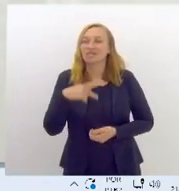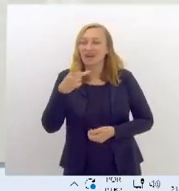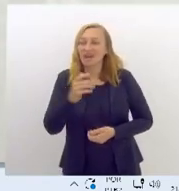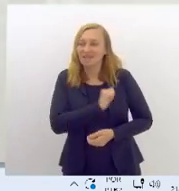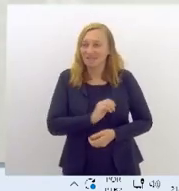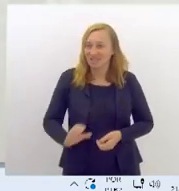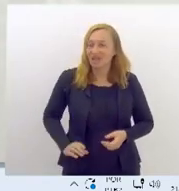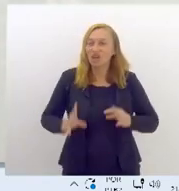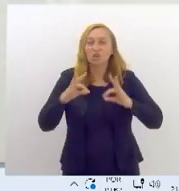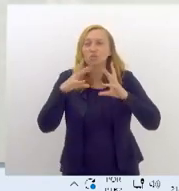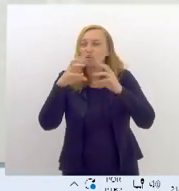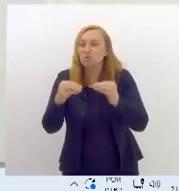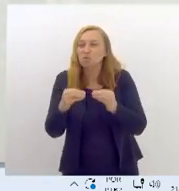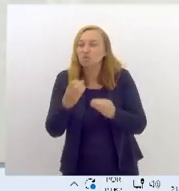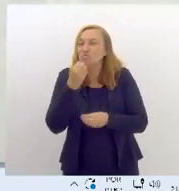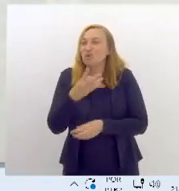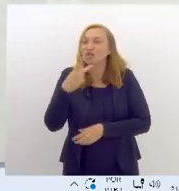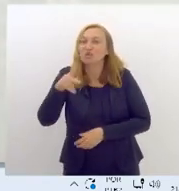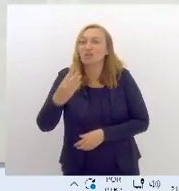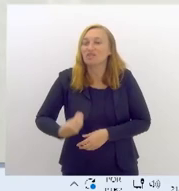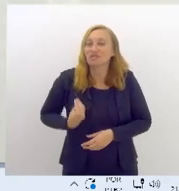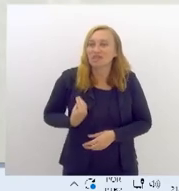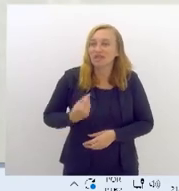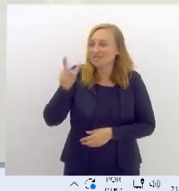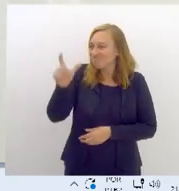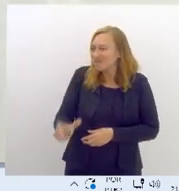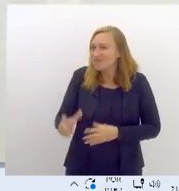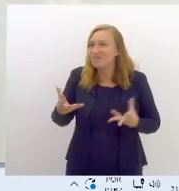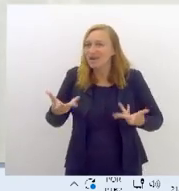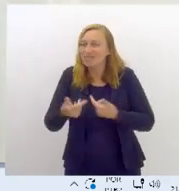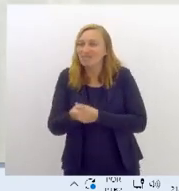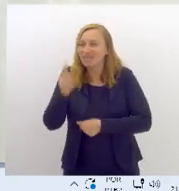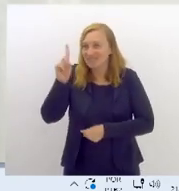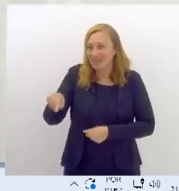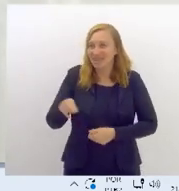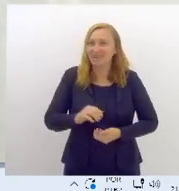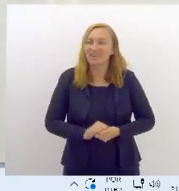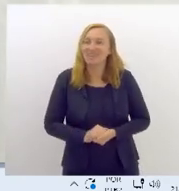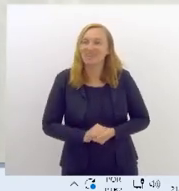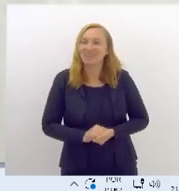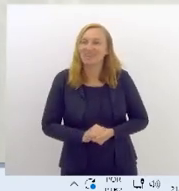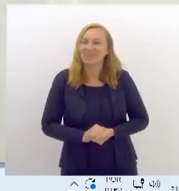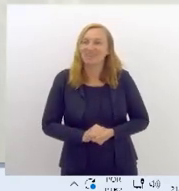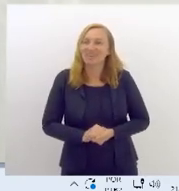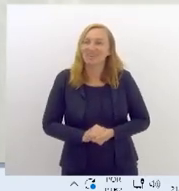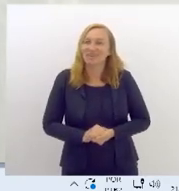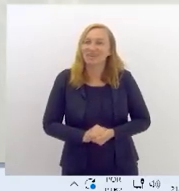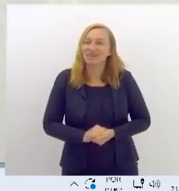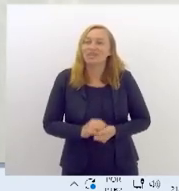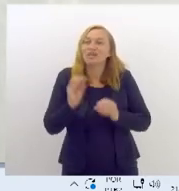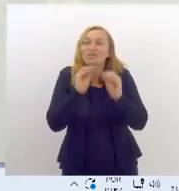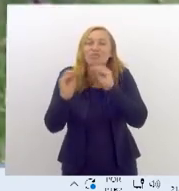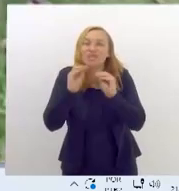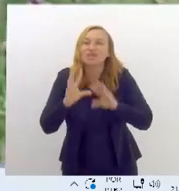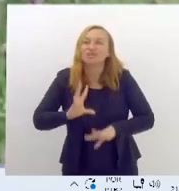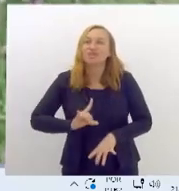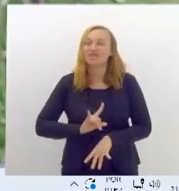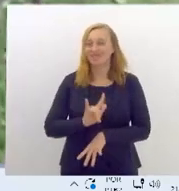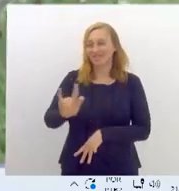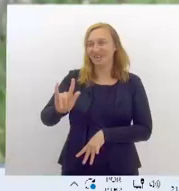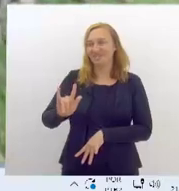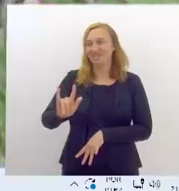tudo de melhor na sua vida pela pessoa maravilhosa que você é beijo te amo